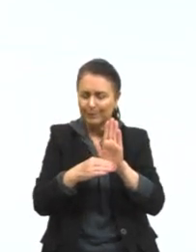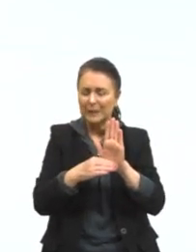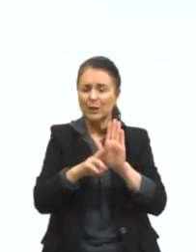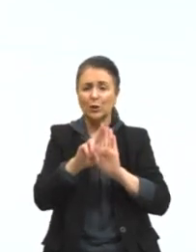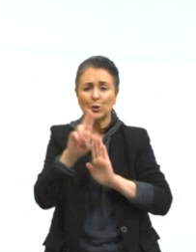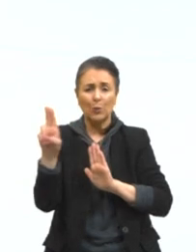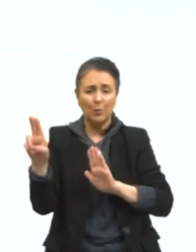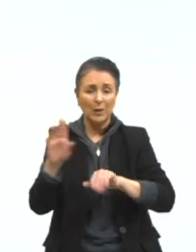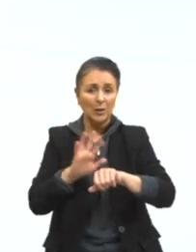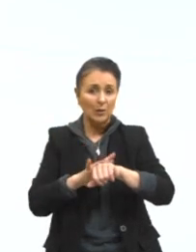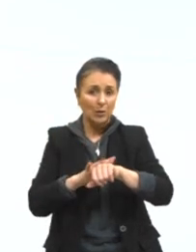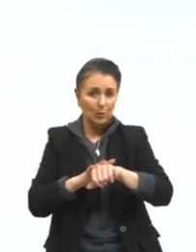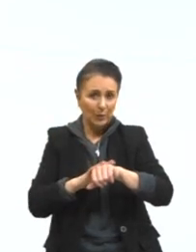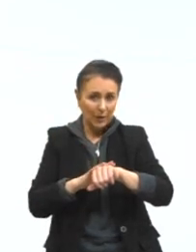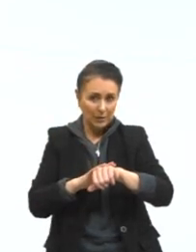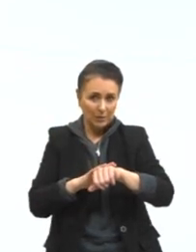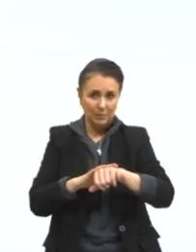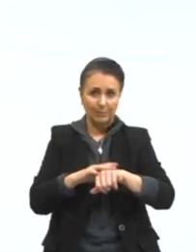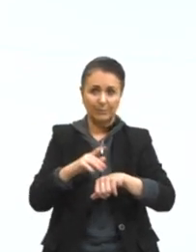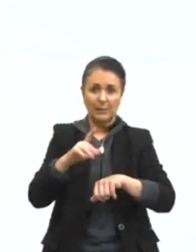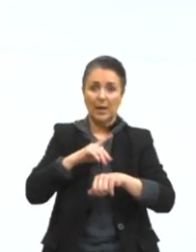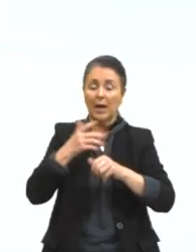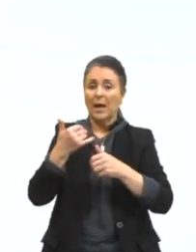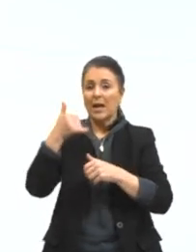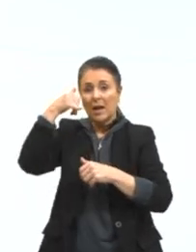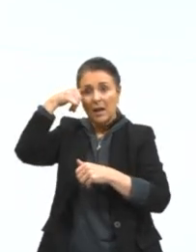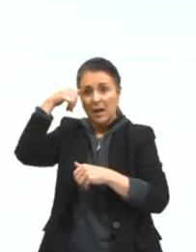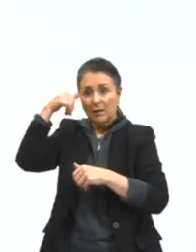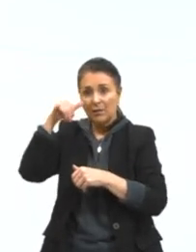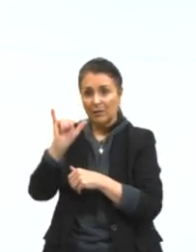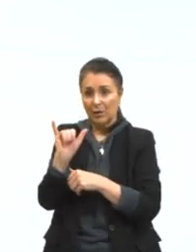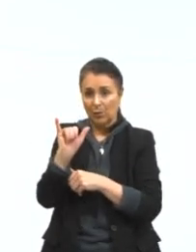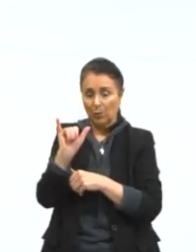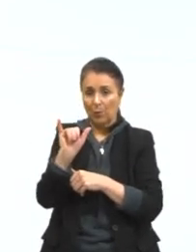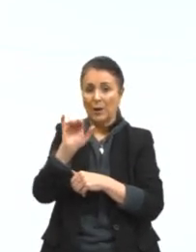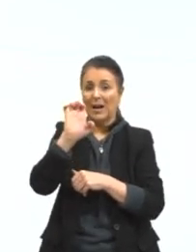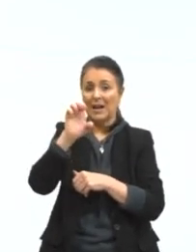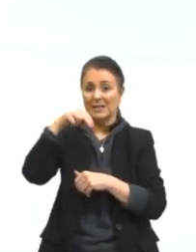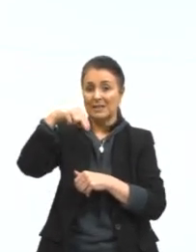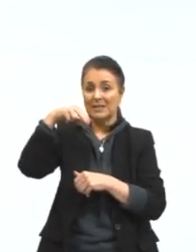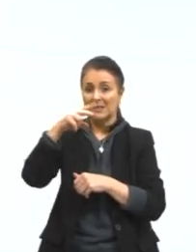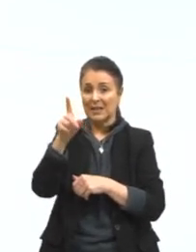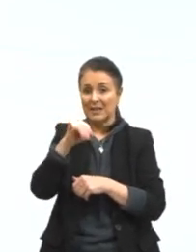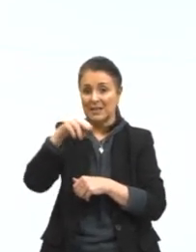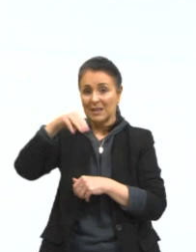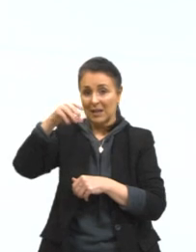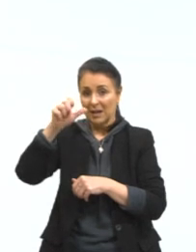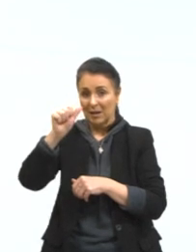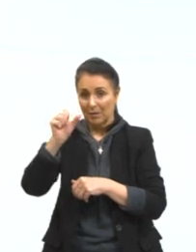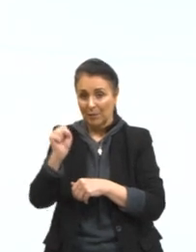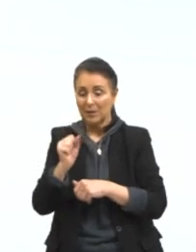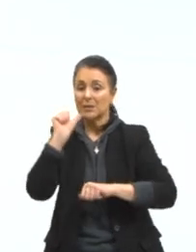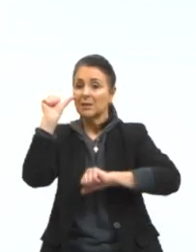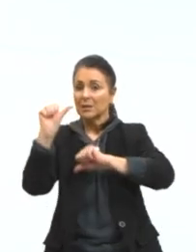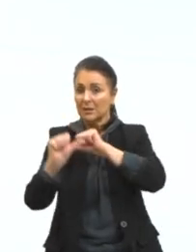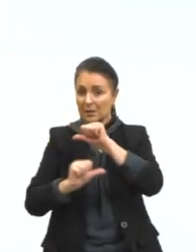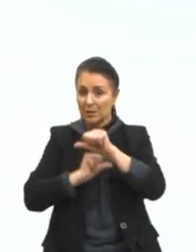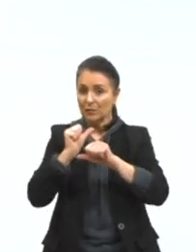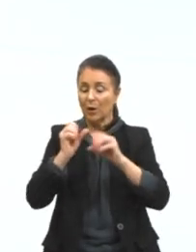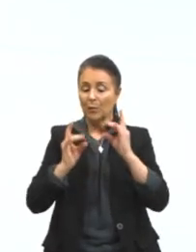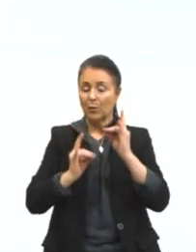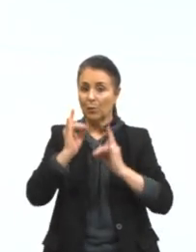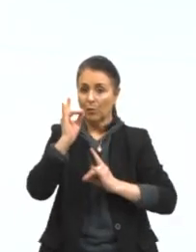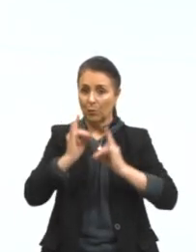impediu a ação das desiodases que são enzimas que atuam na transformação do